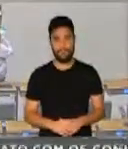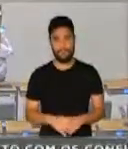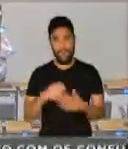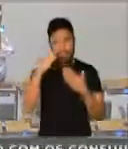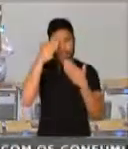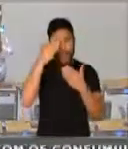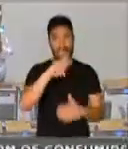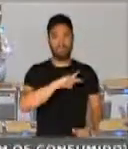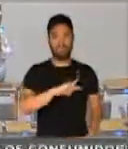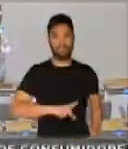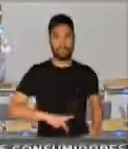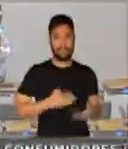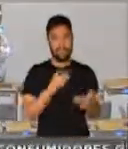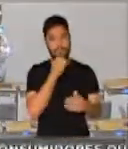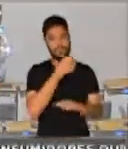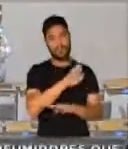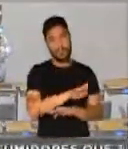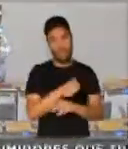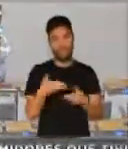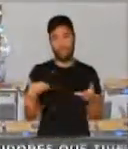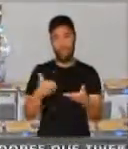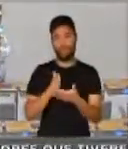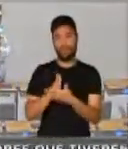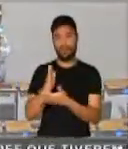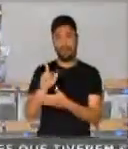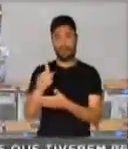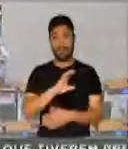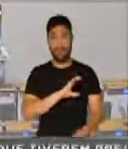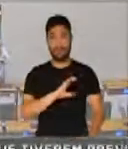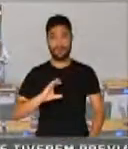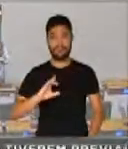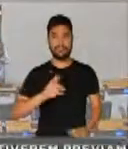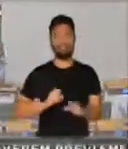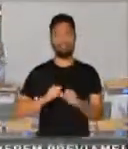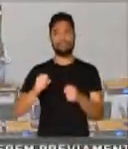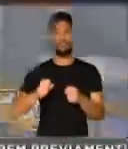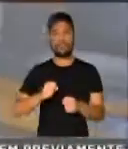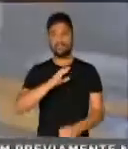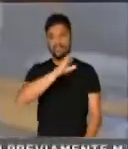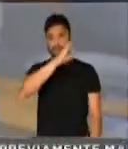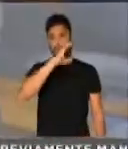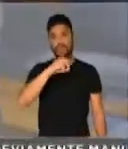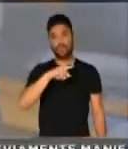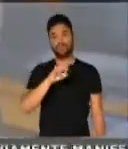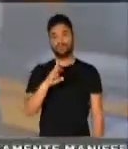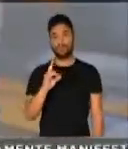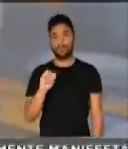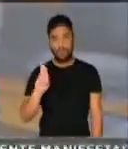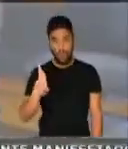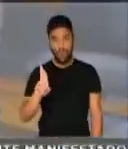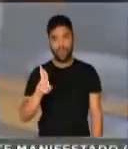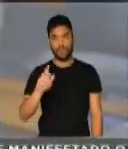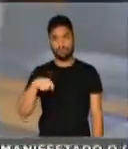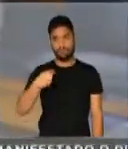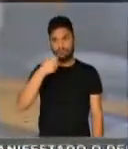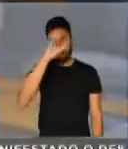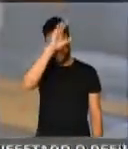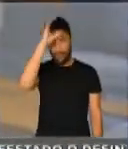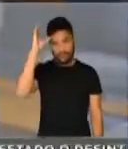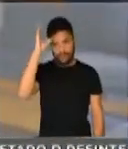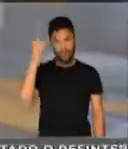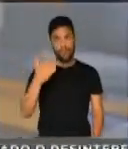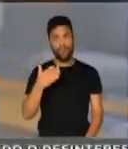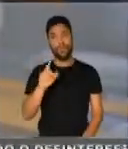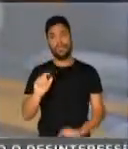Obrigado, presidente. Boa tarde. Hoje foi aprovado, presidente, na Comissão de Defesa do Consumidor, um requerimento de audiência pública nossa,